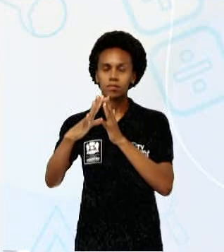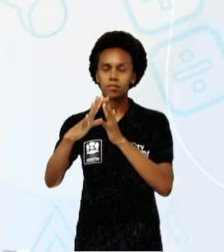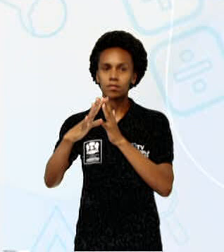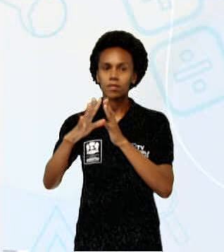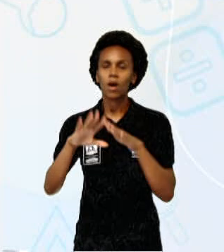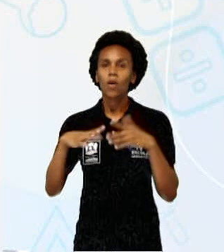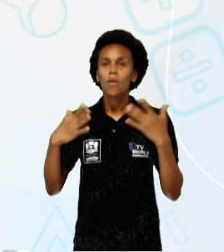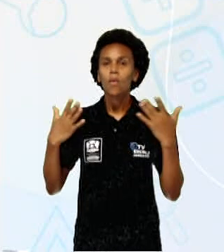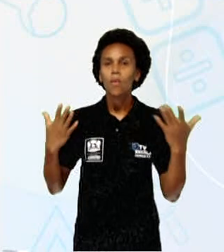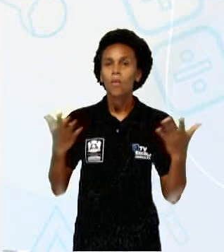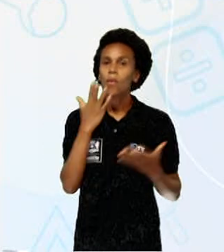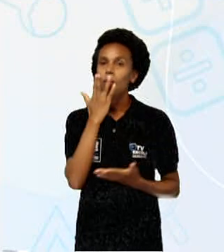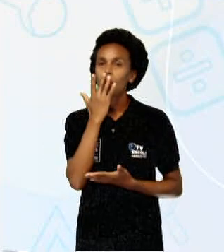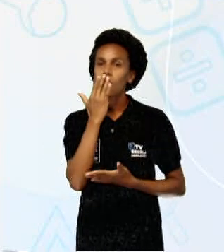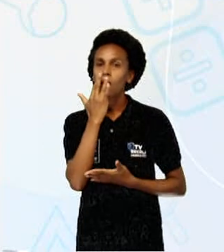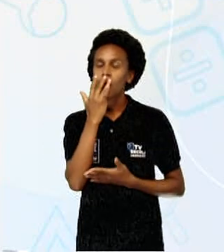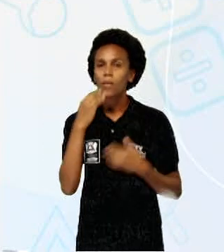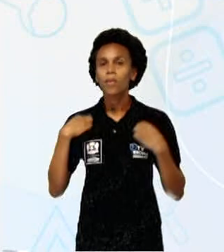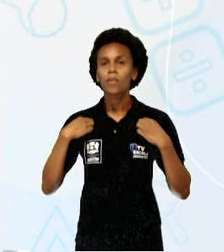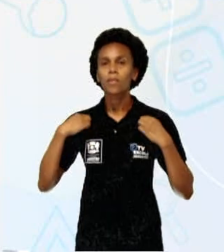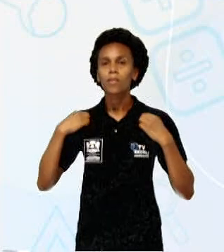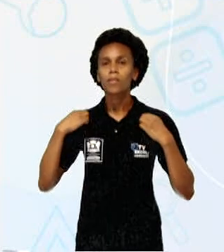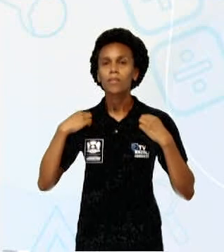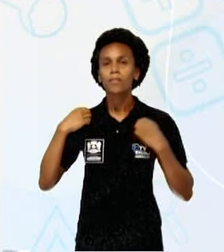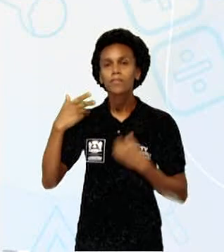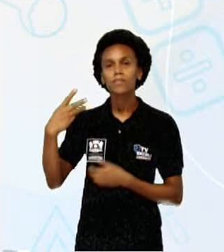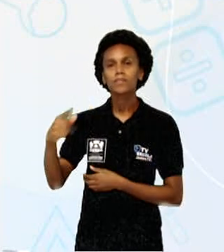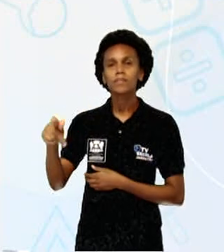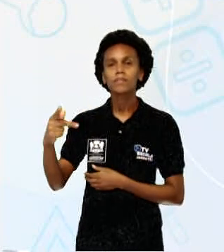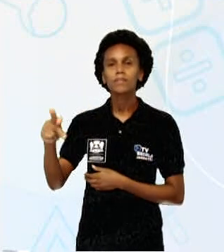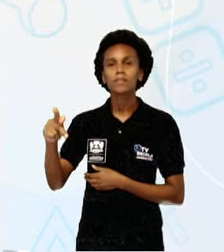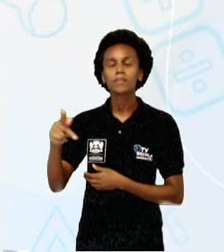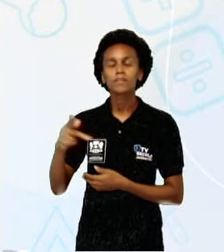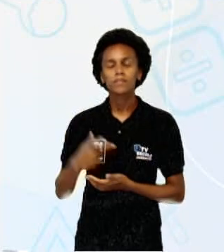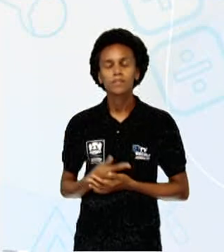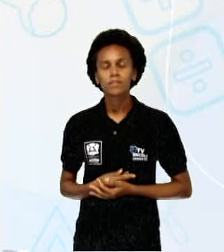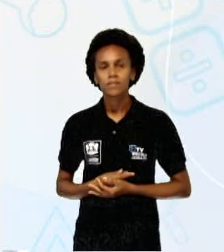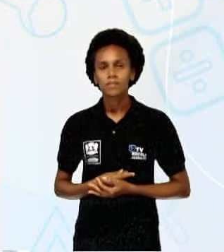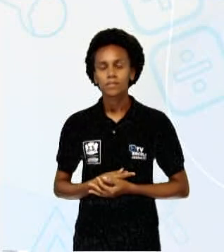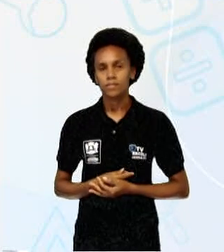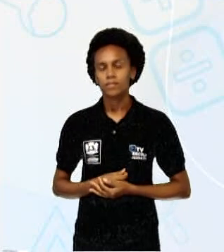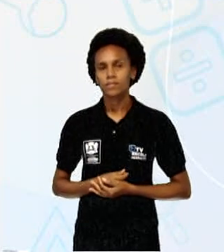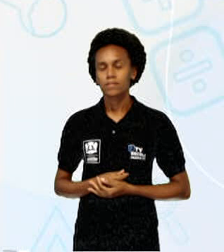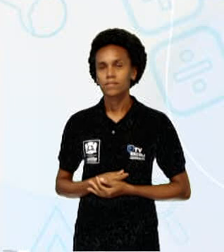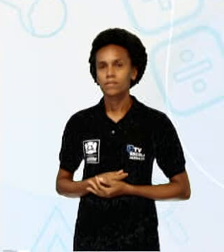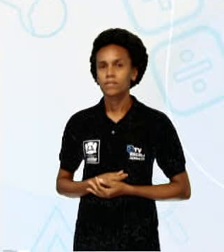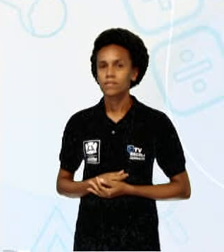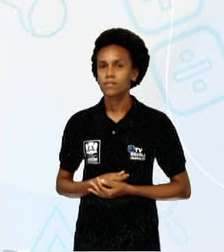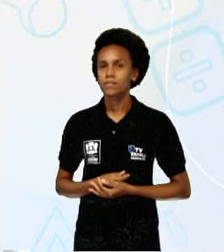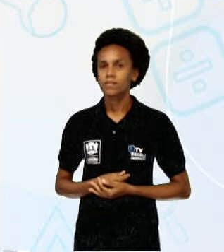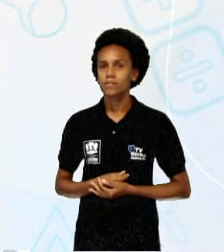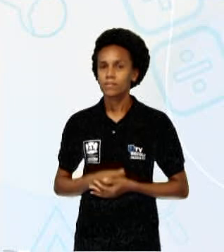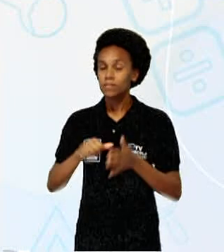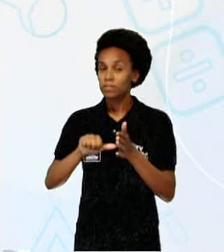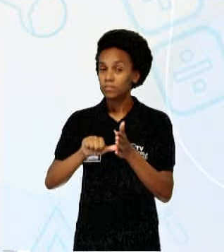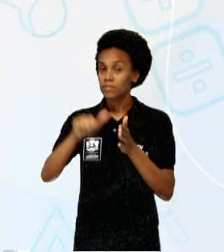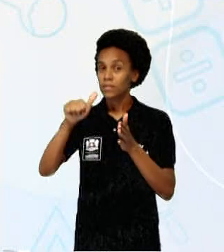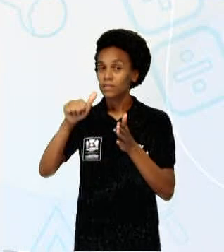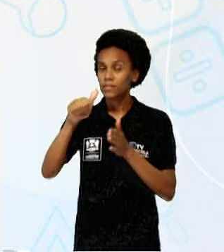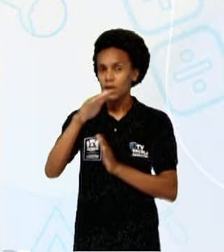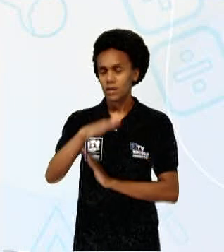e vamos localizar é o primeiro vamos comigo aqui primeira